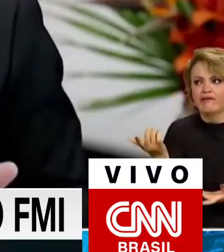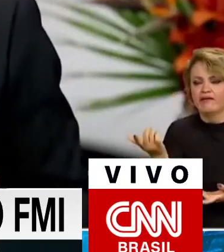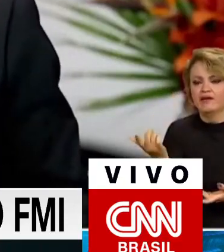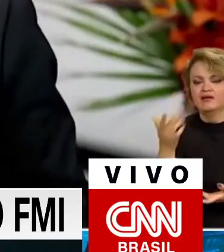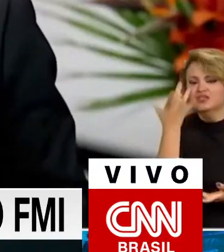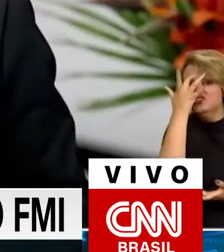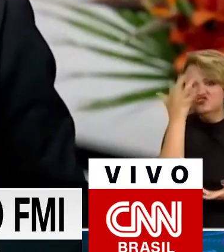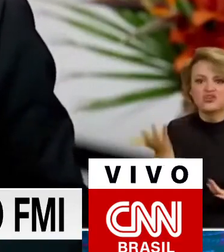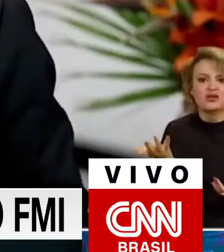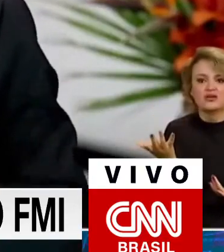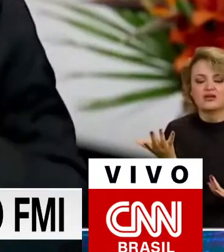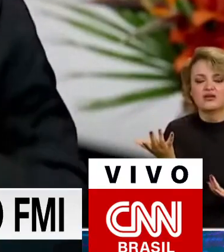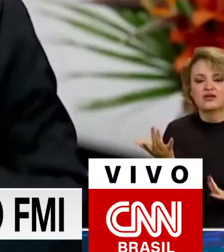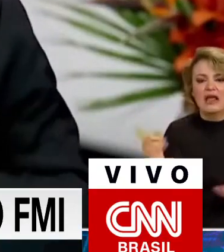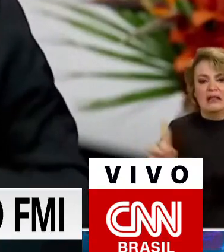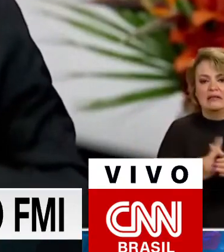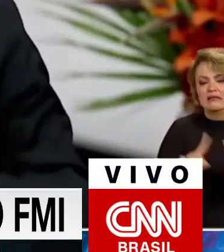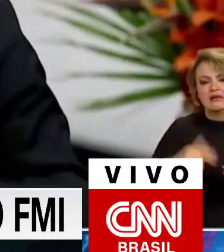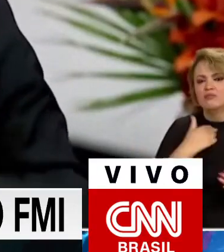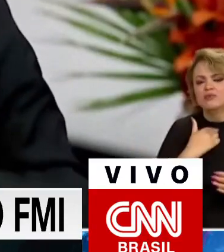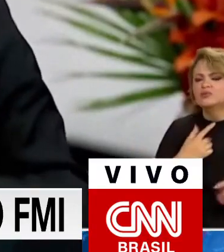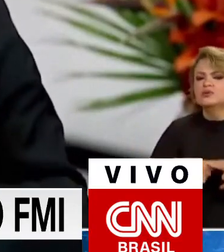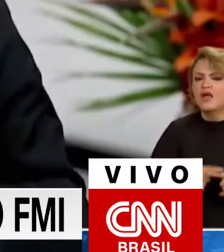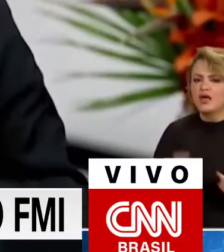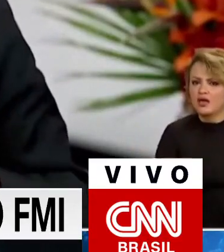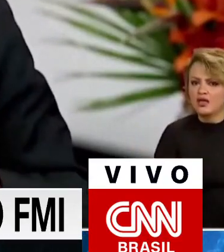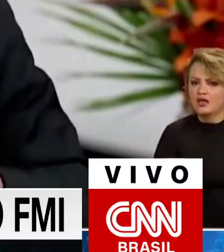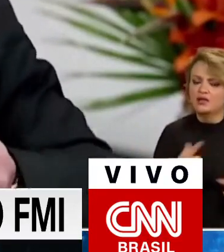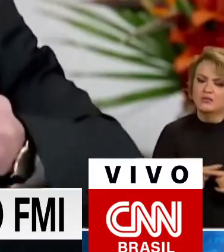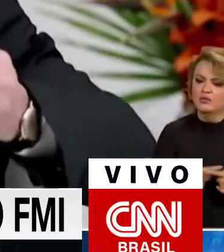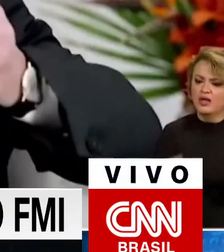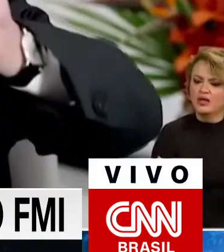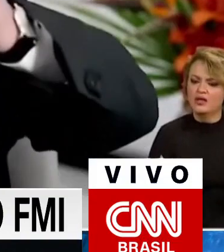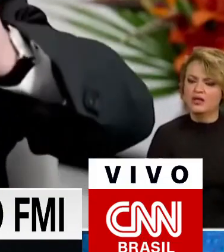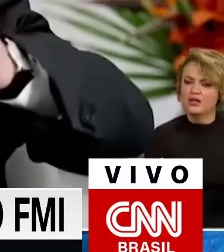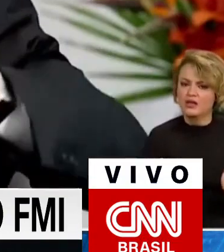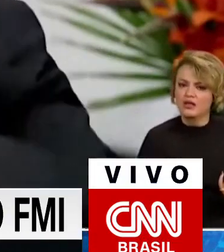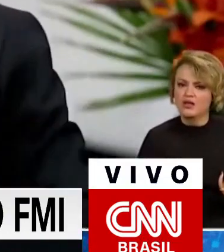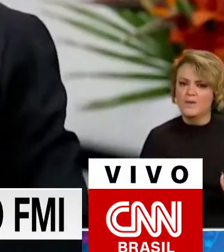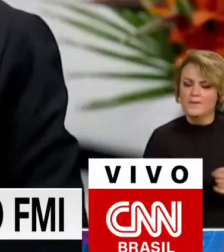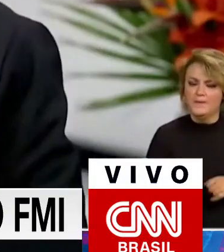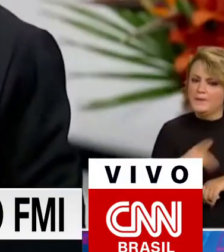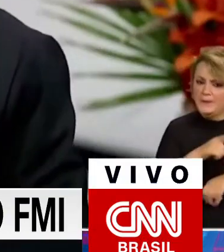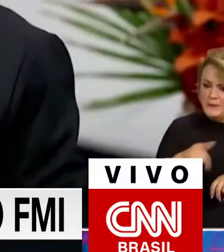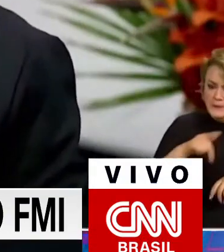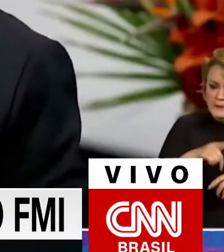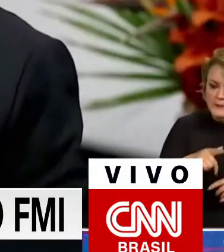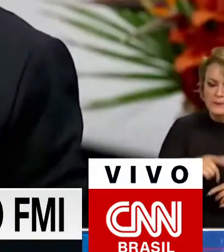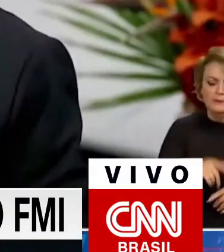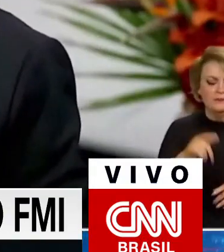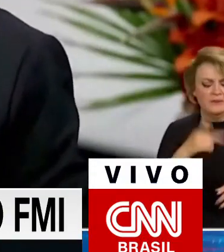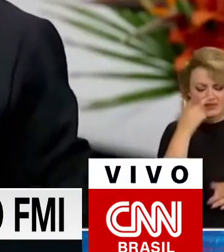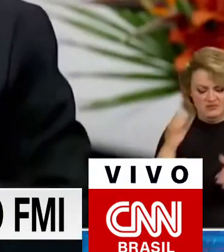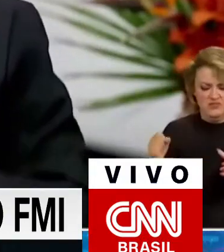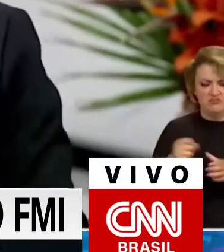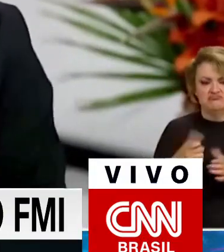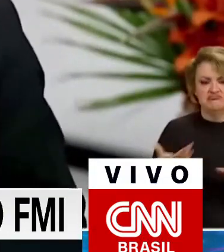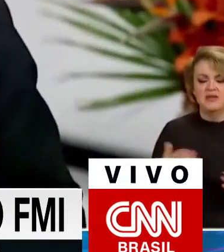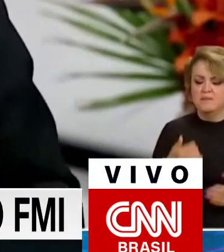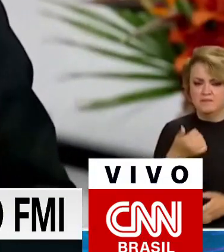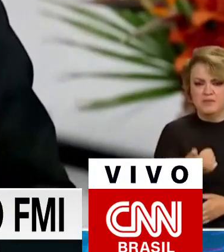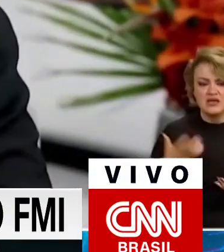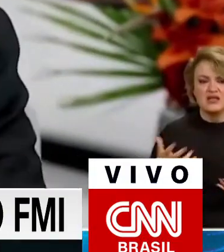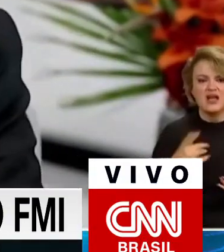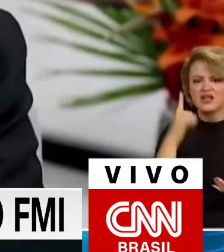como esse foi o maior empréstimo da história do FMI, ele comprometeu muito as reservas do FMI, e aí aconteceu que,